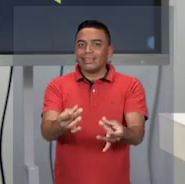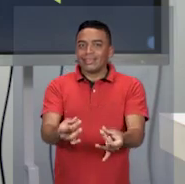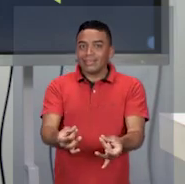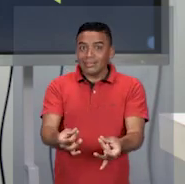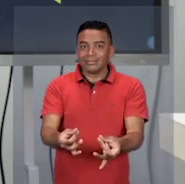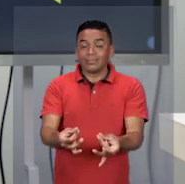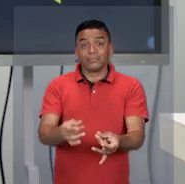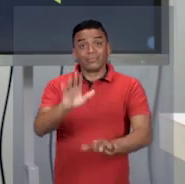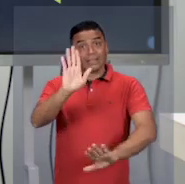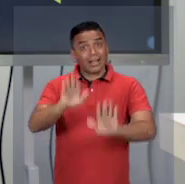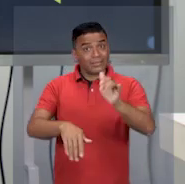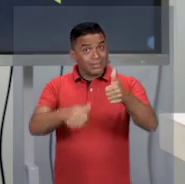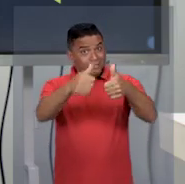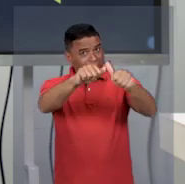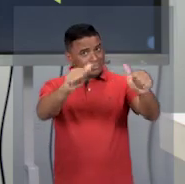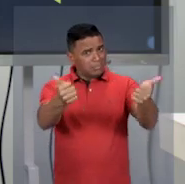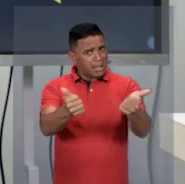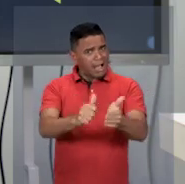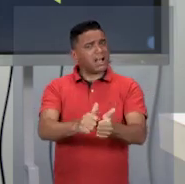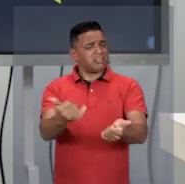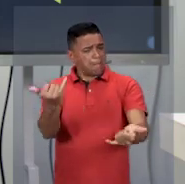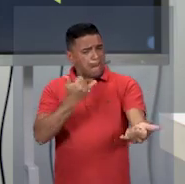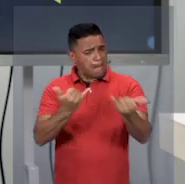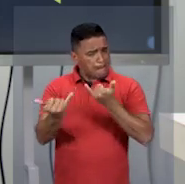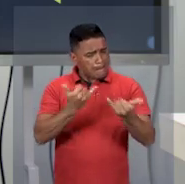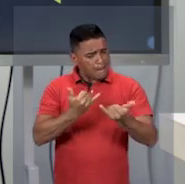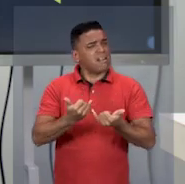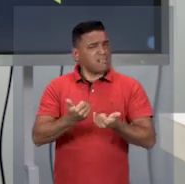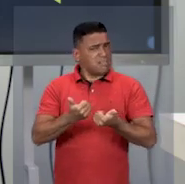vezes a imagem também já vai dizer muito.